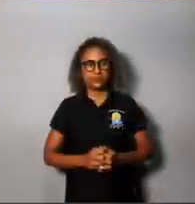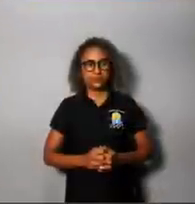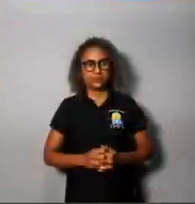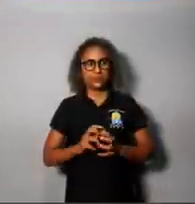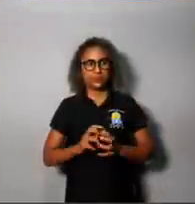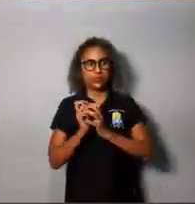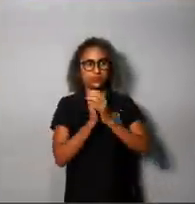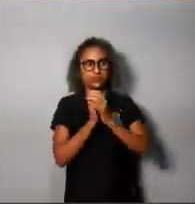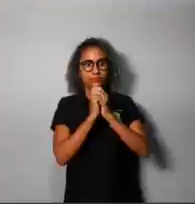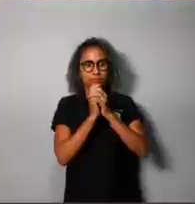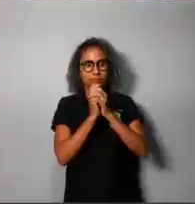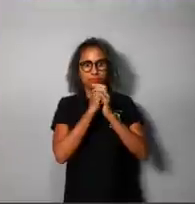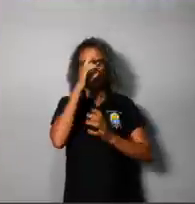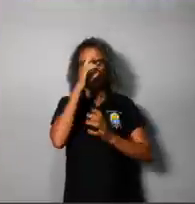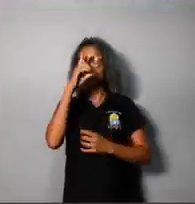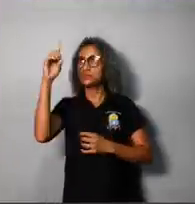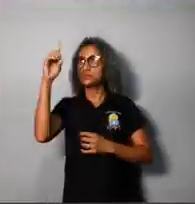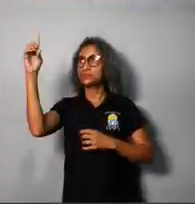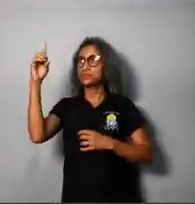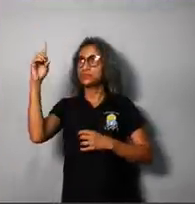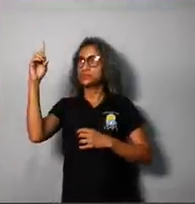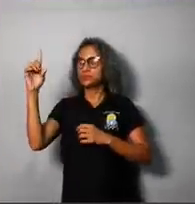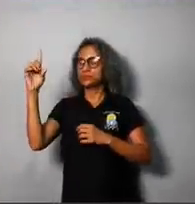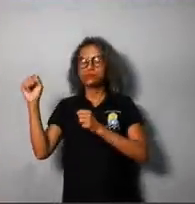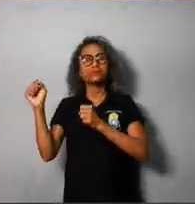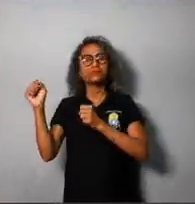nos socorre e nos ampara.